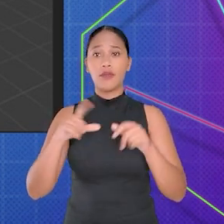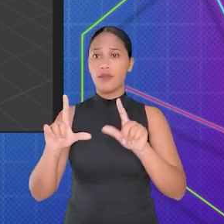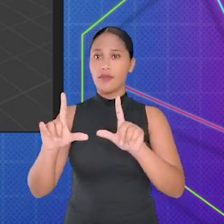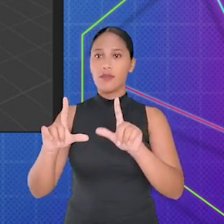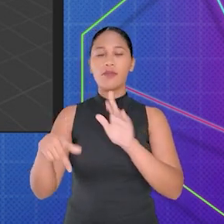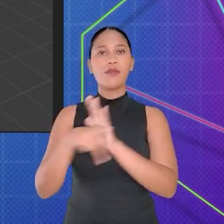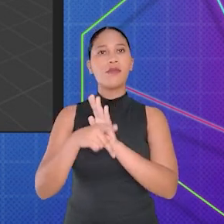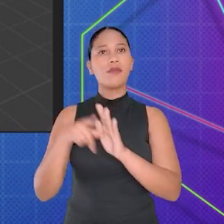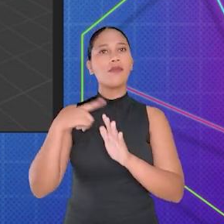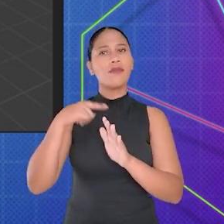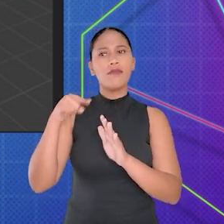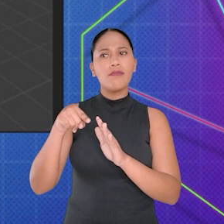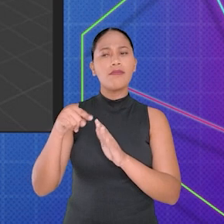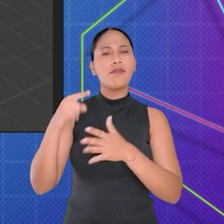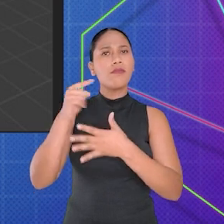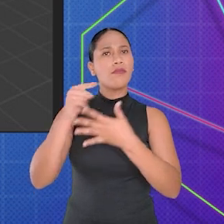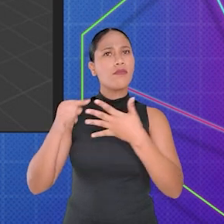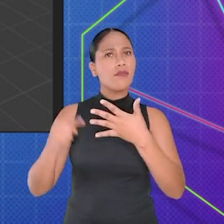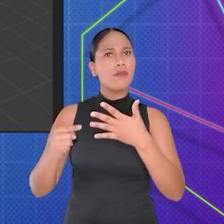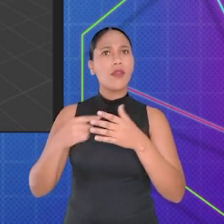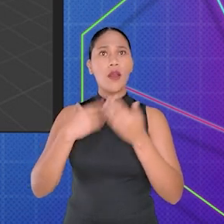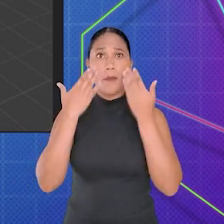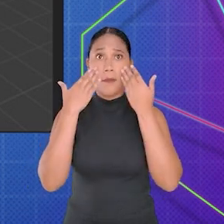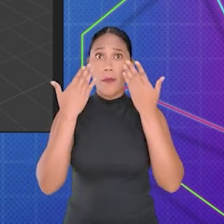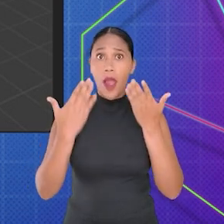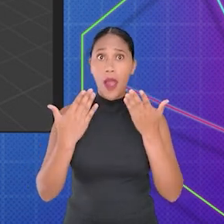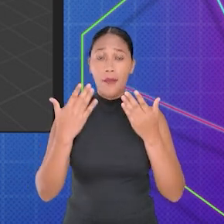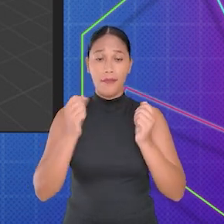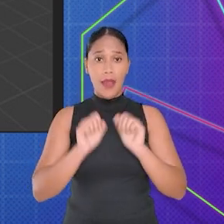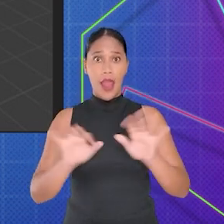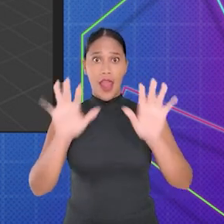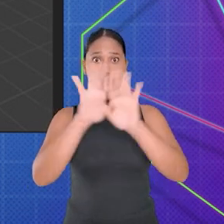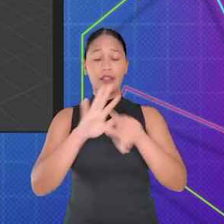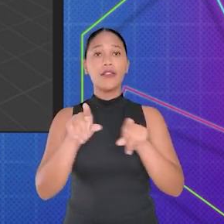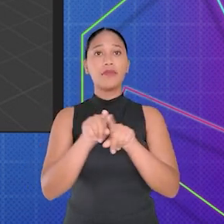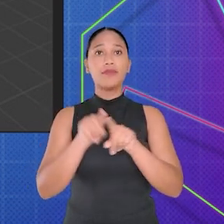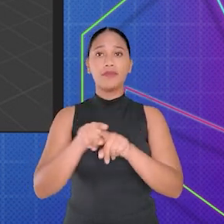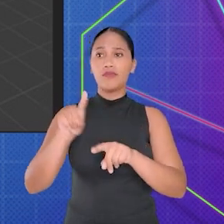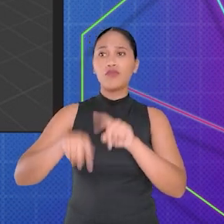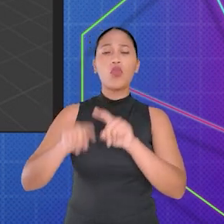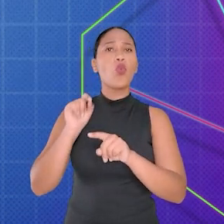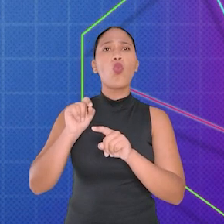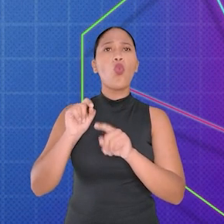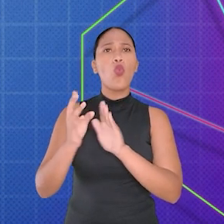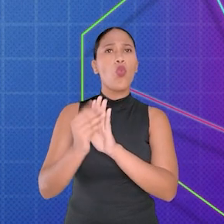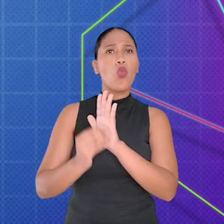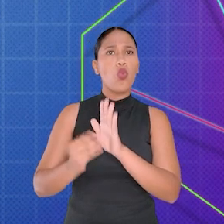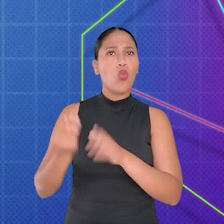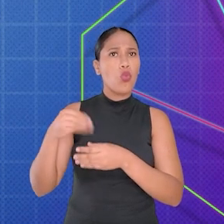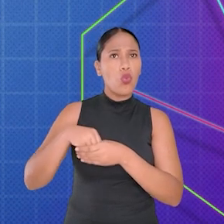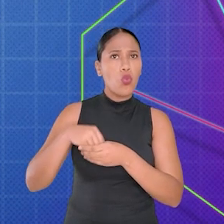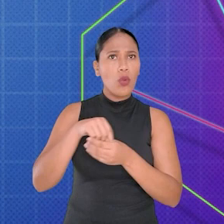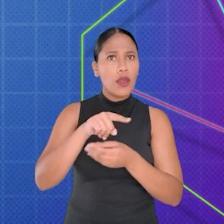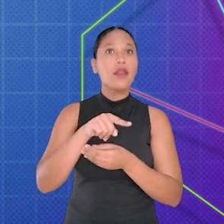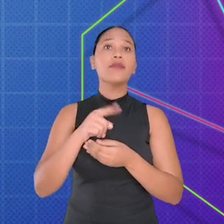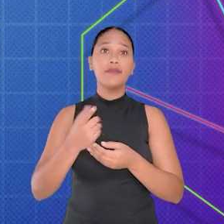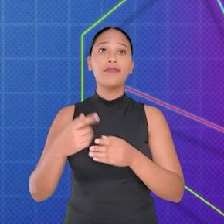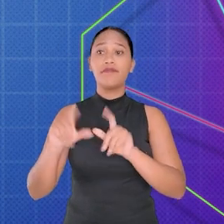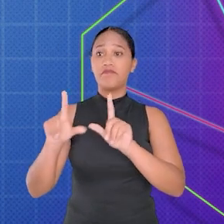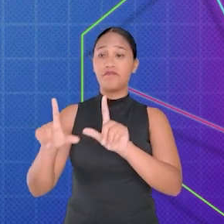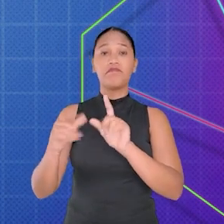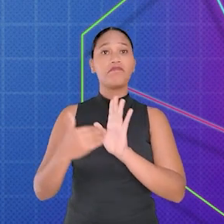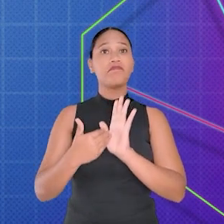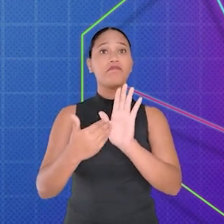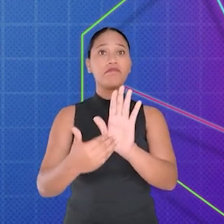os painéis de propriedades oferecem opções para ajustar a aparência e as propriedades dos objetos em cena, enquanto os painéis de